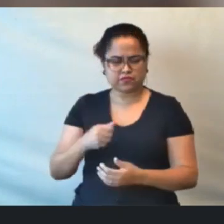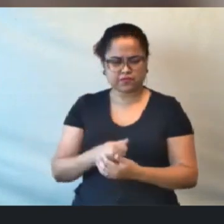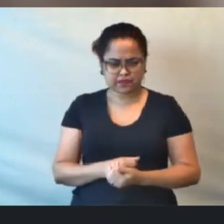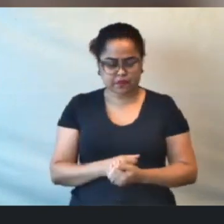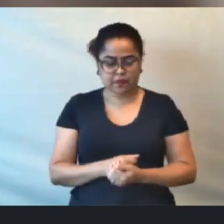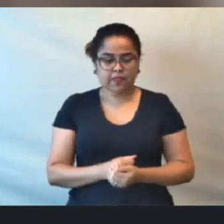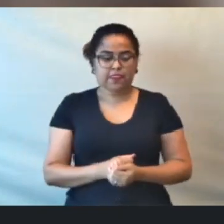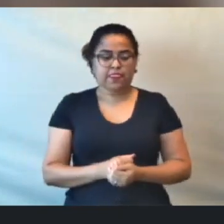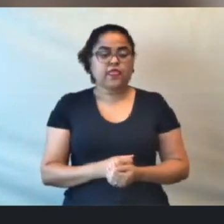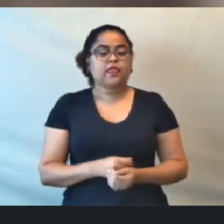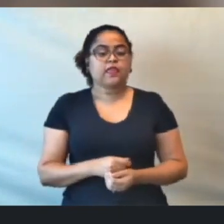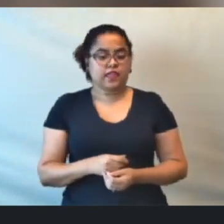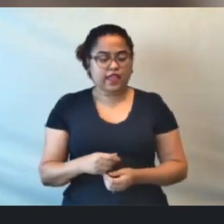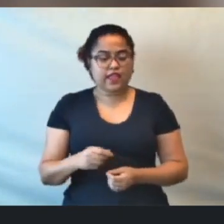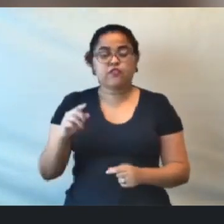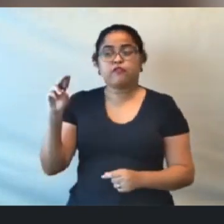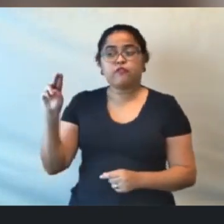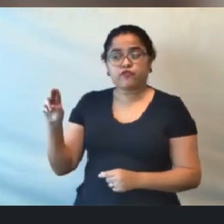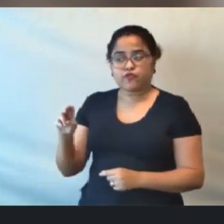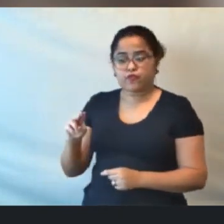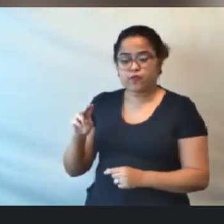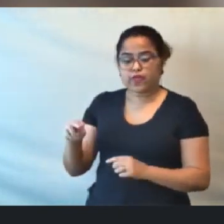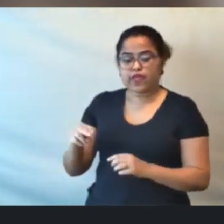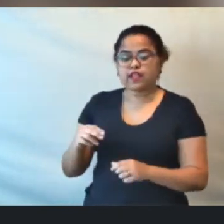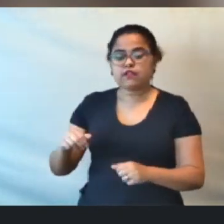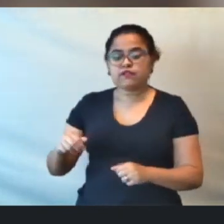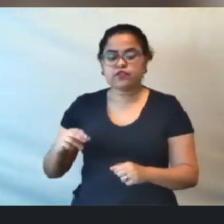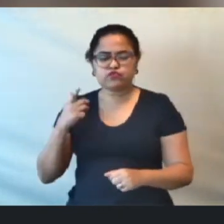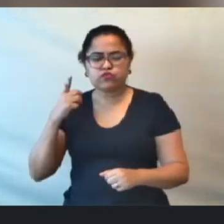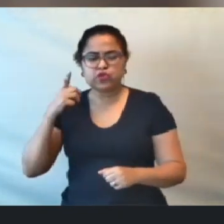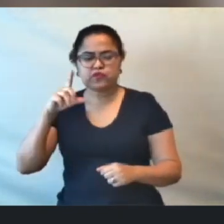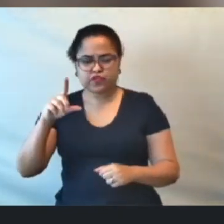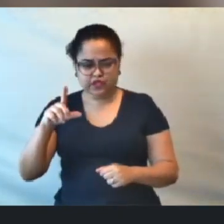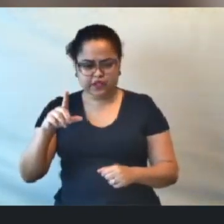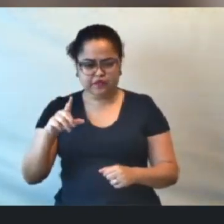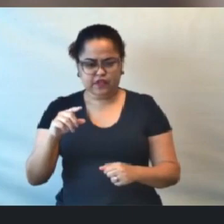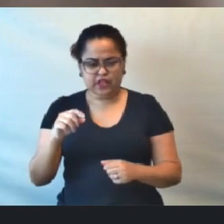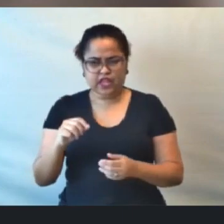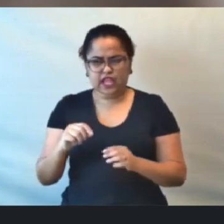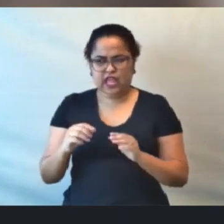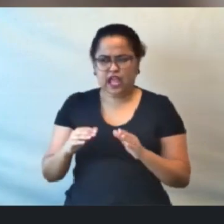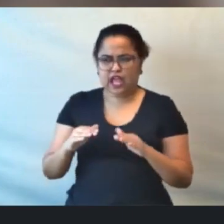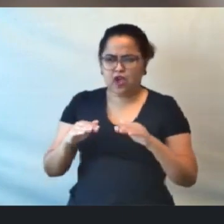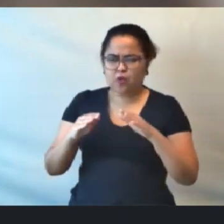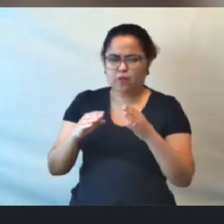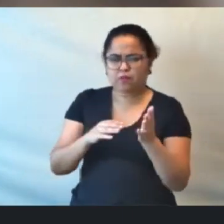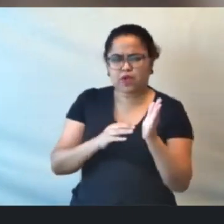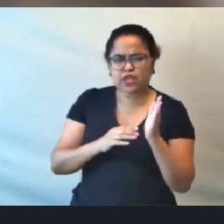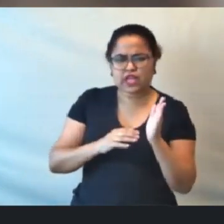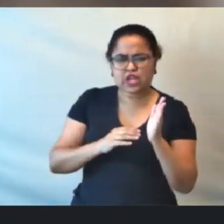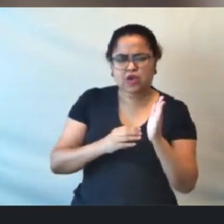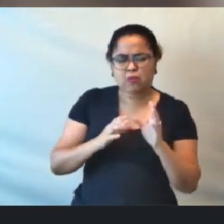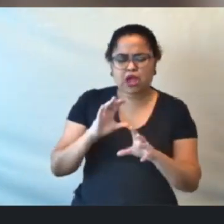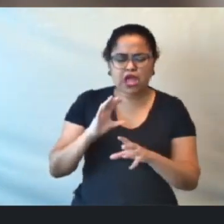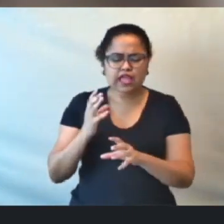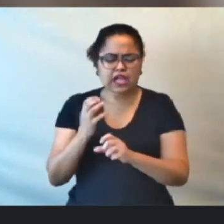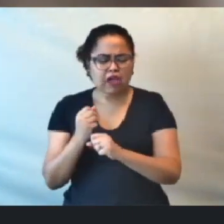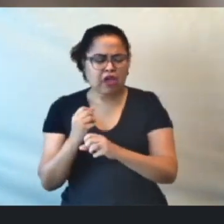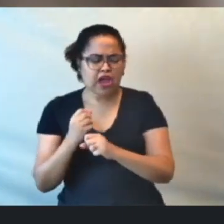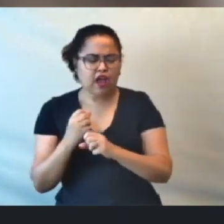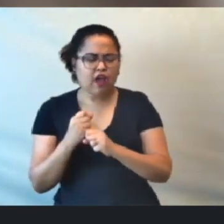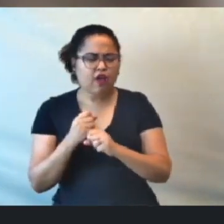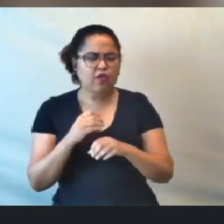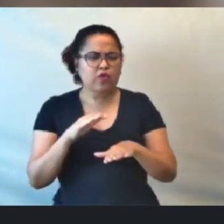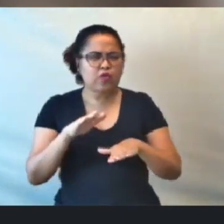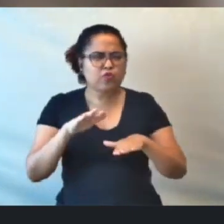que entra periodicamente na lagoa. Isso é calculado, imagino, pela empresa. O que acontece é que, por